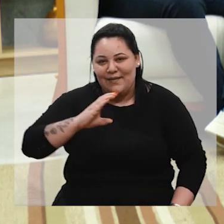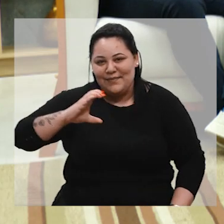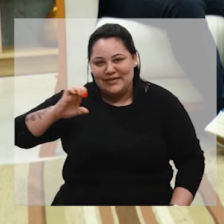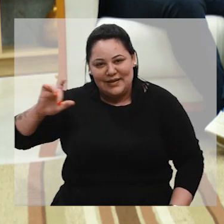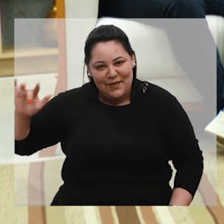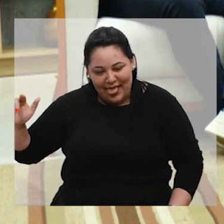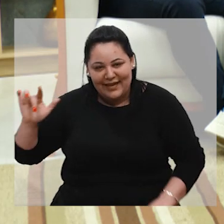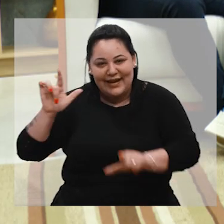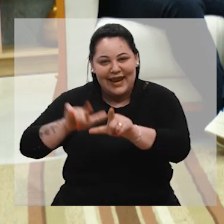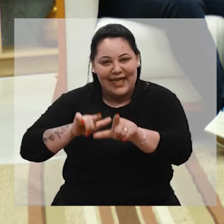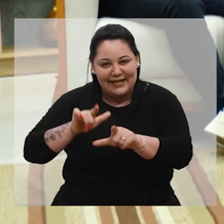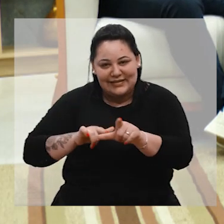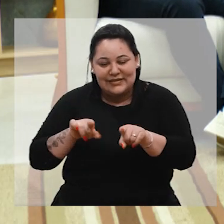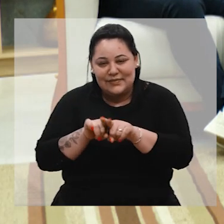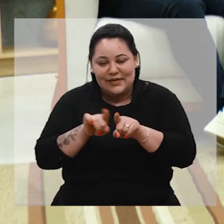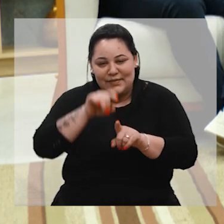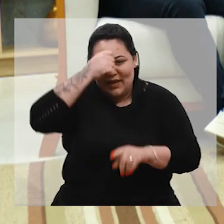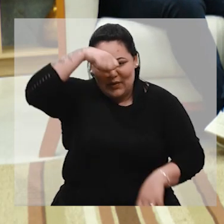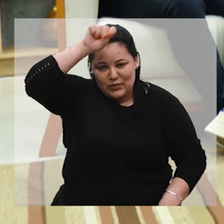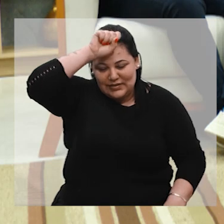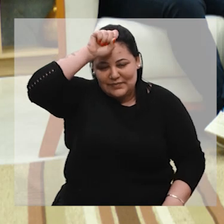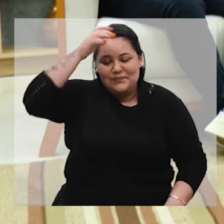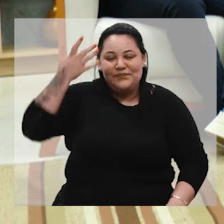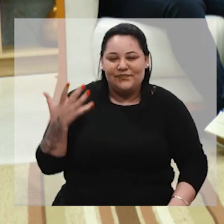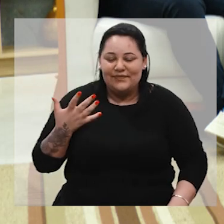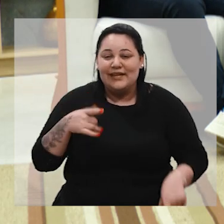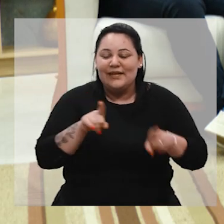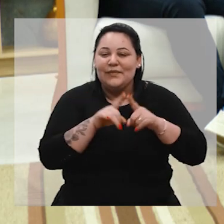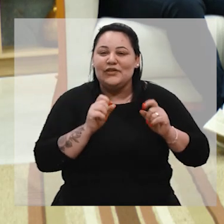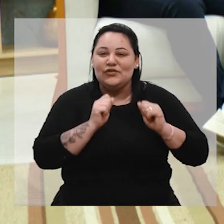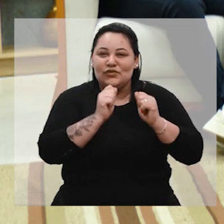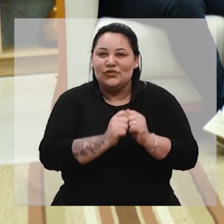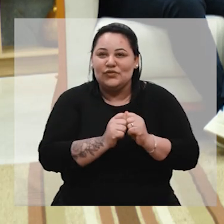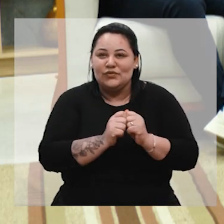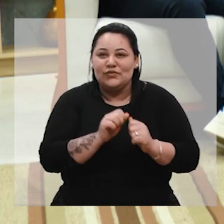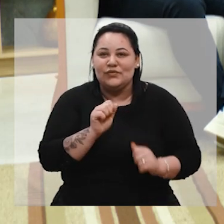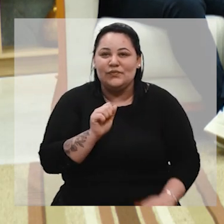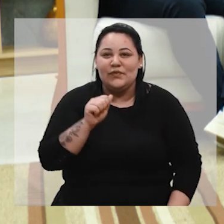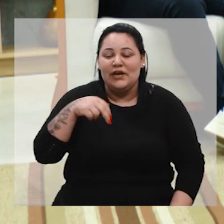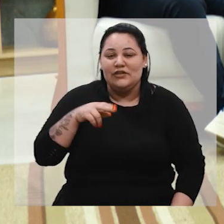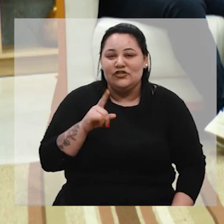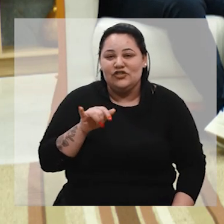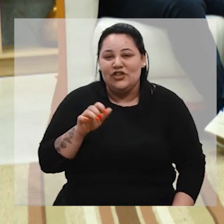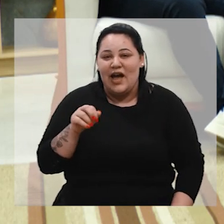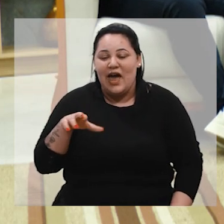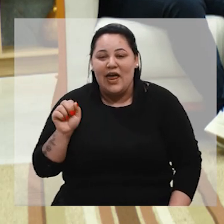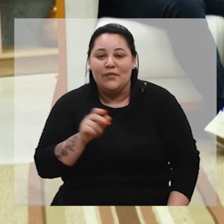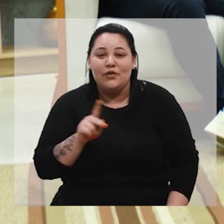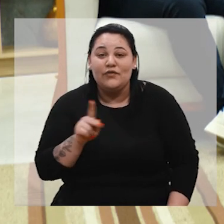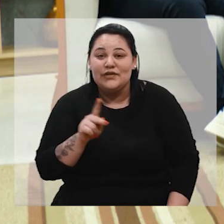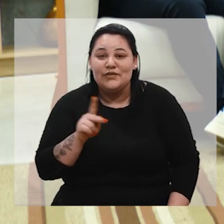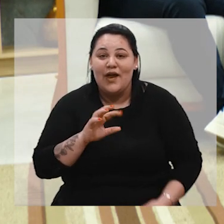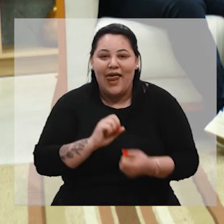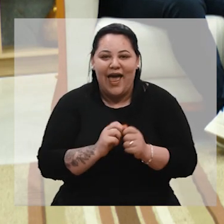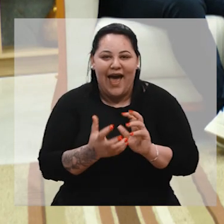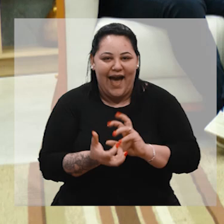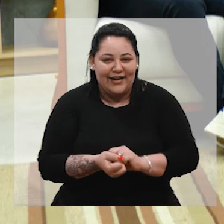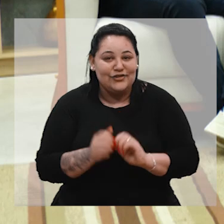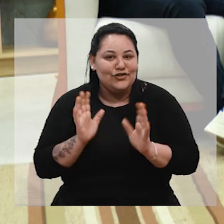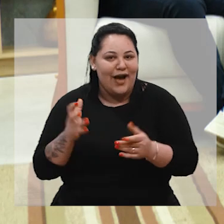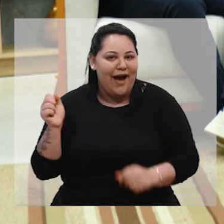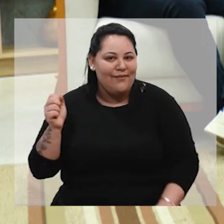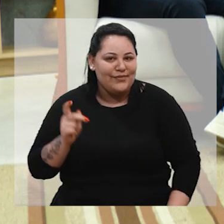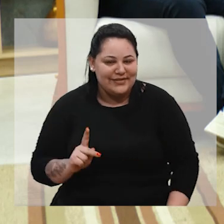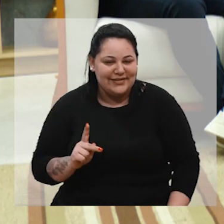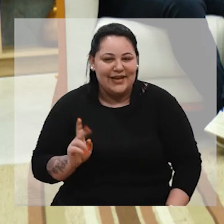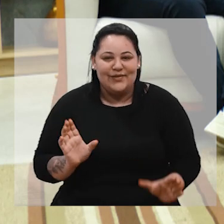em alfabetização e letramento pela Universidade de Caxias do Sul. Também conosco, Andiara de Lucena Mello, professora de